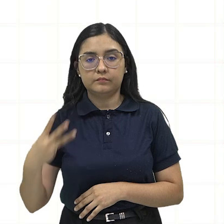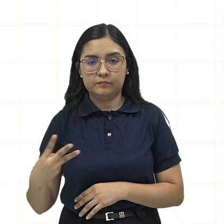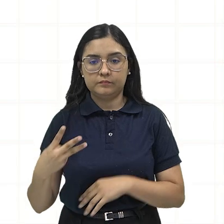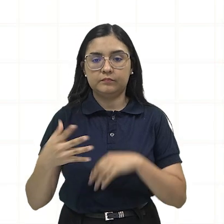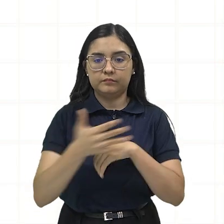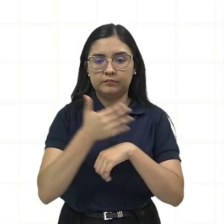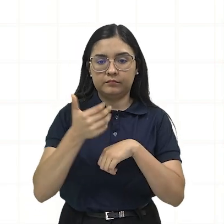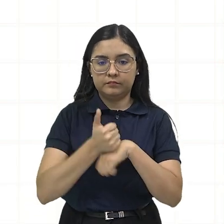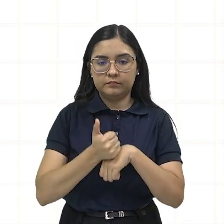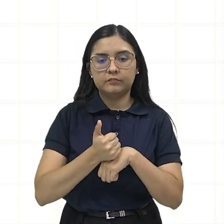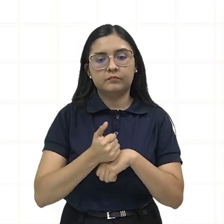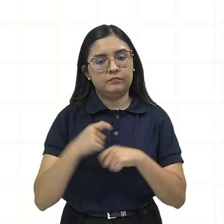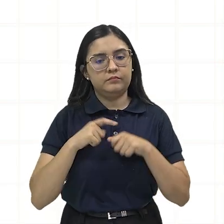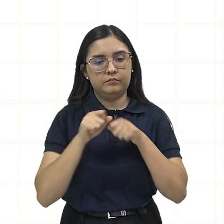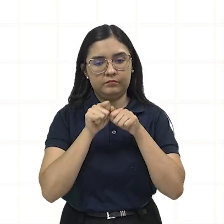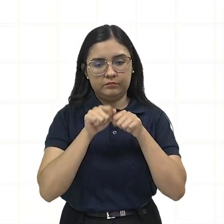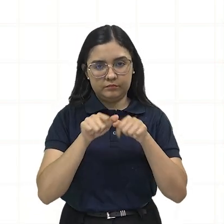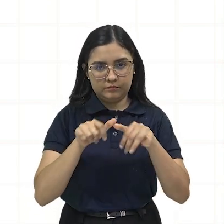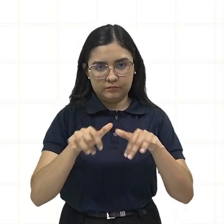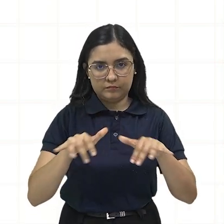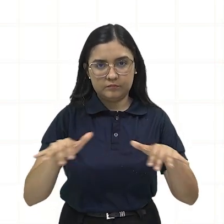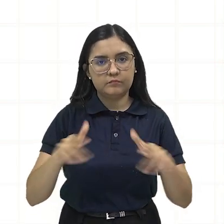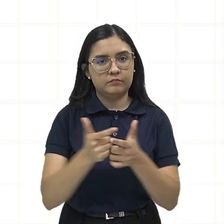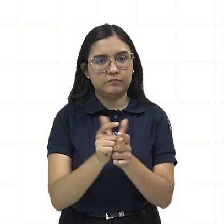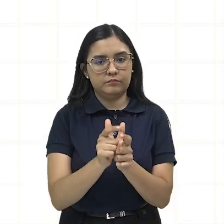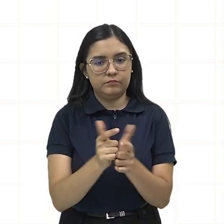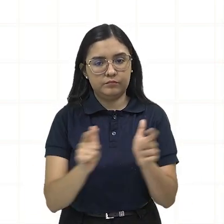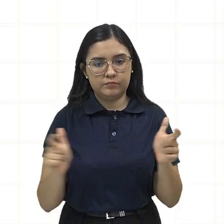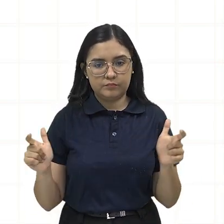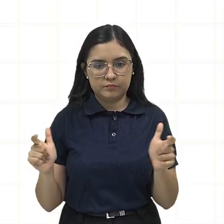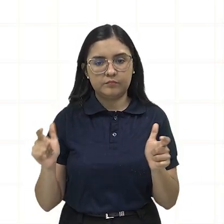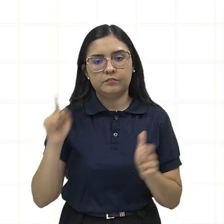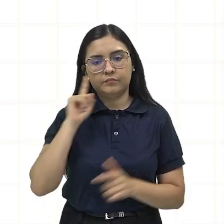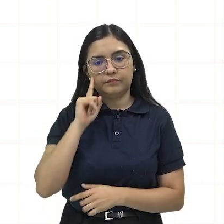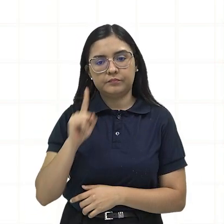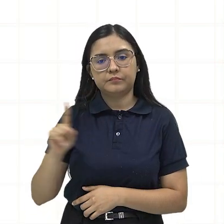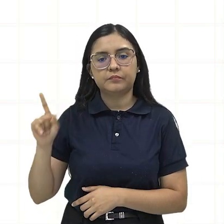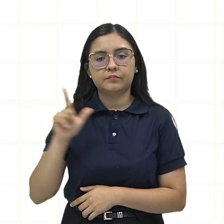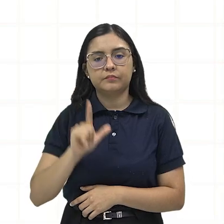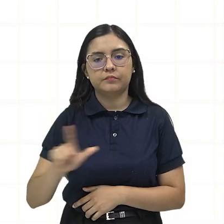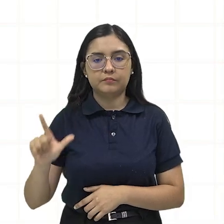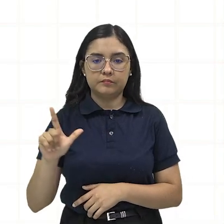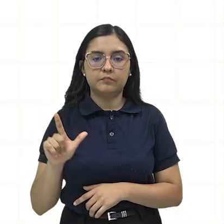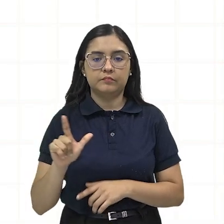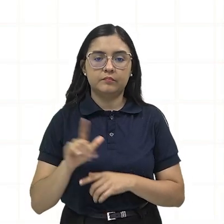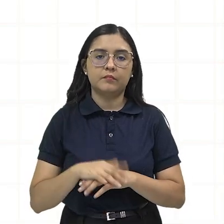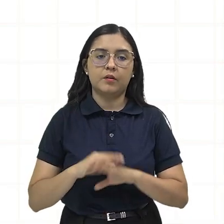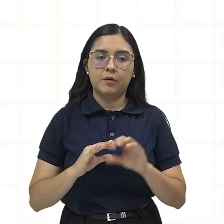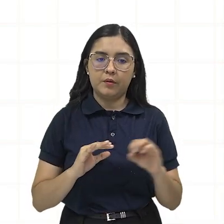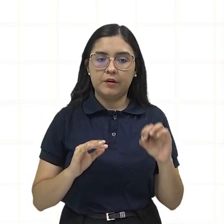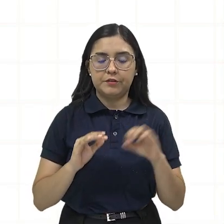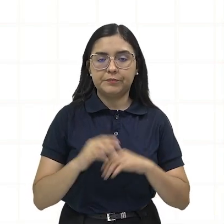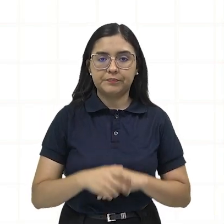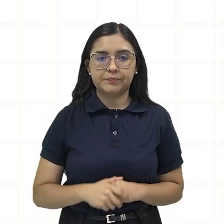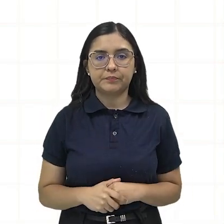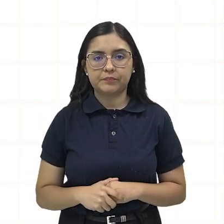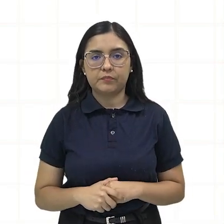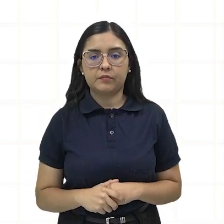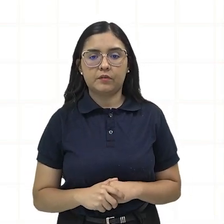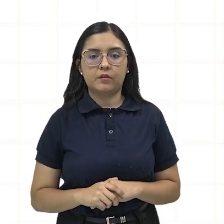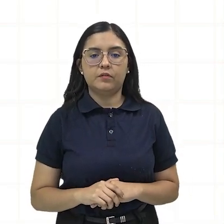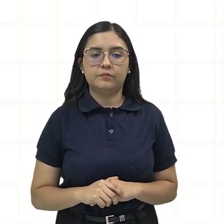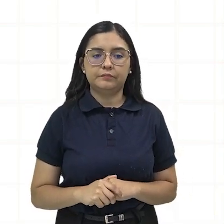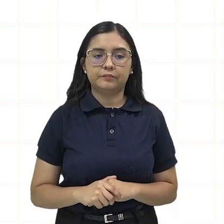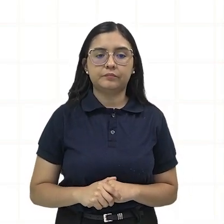gente? Expandiram o seu território da costa leste à costa oeste, ali